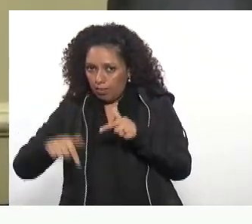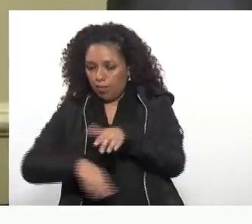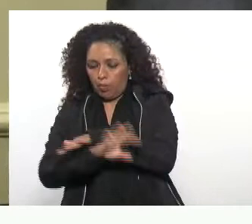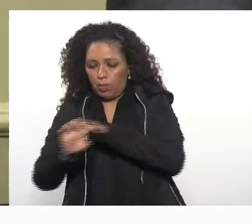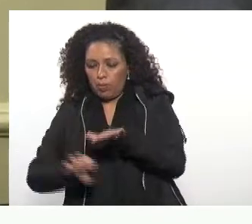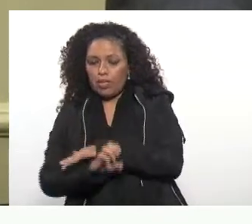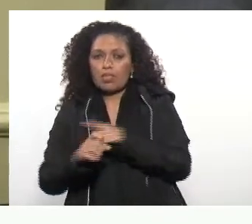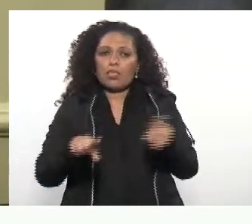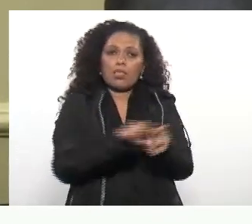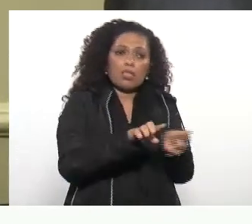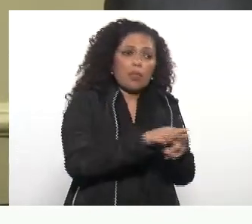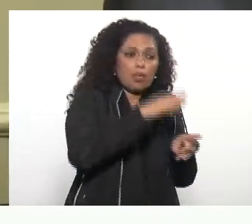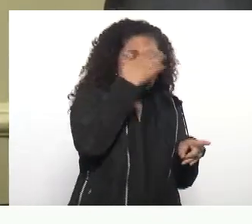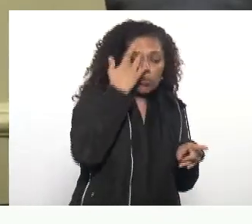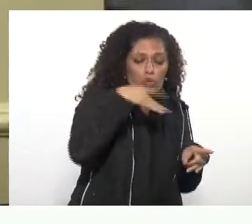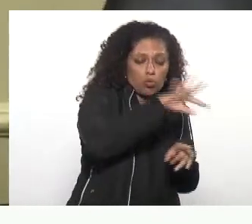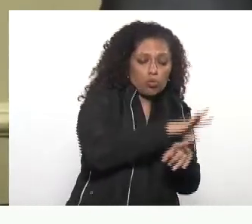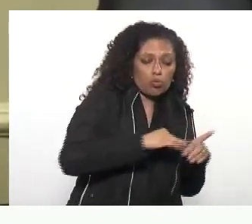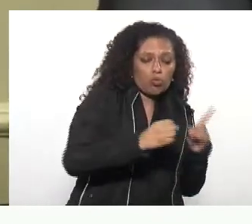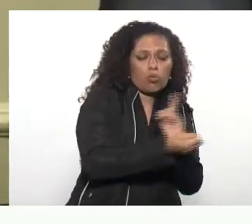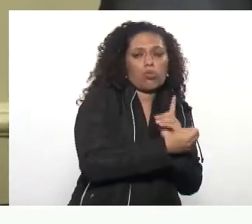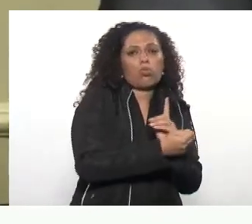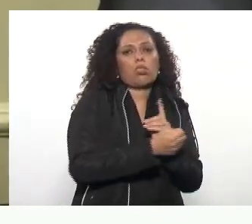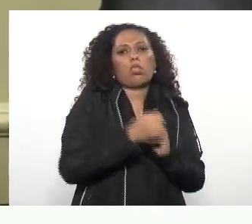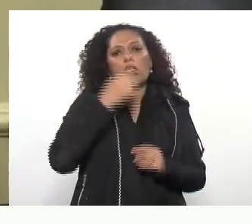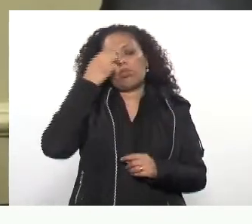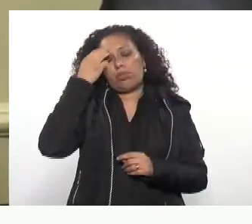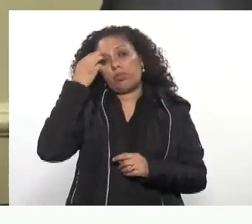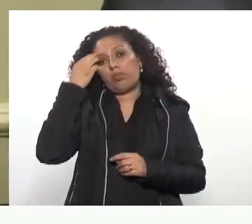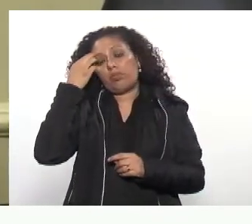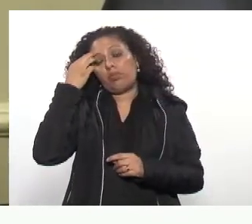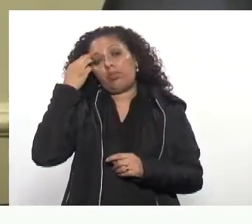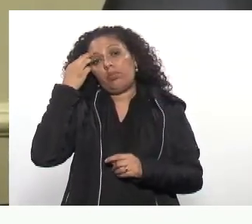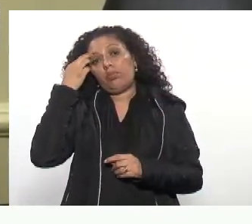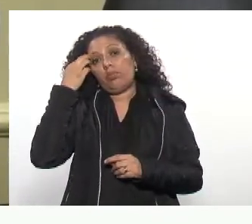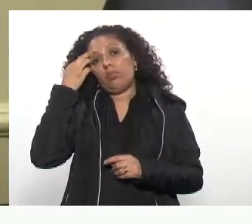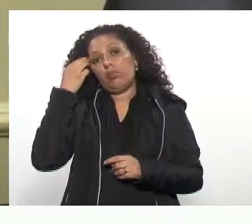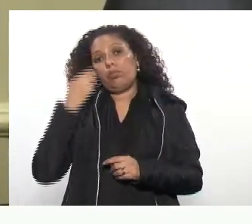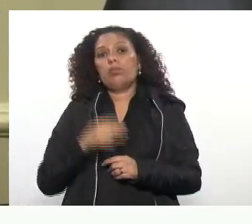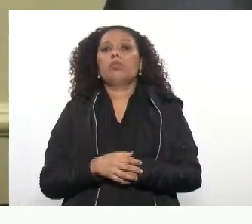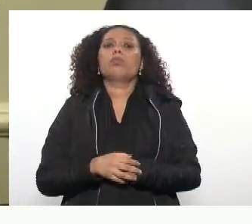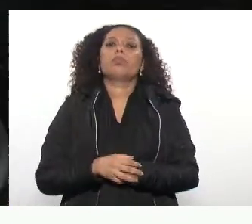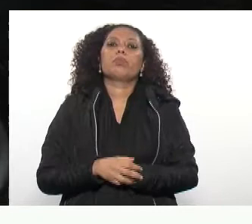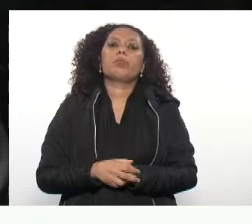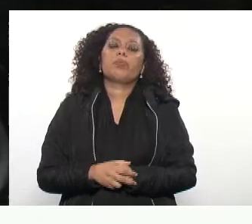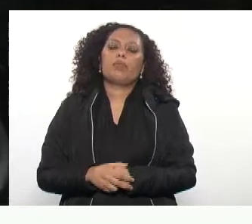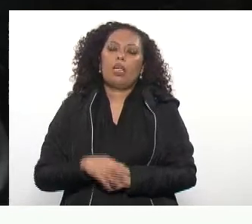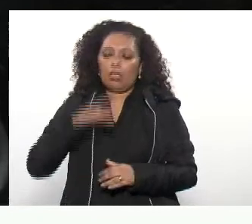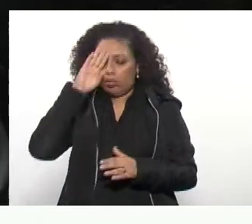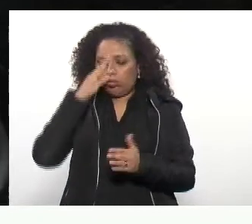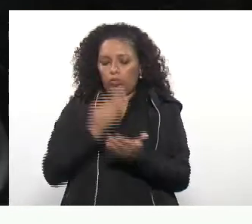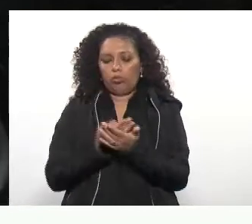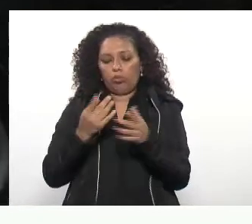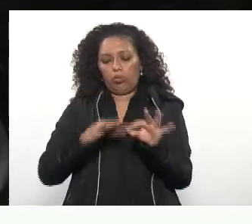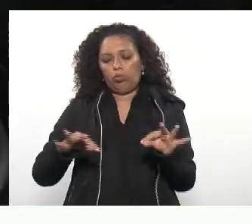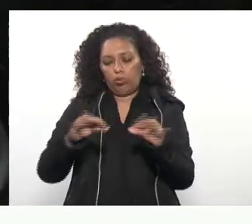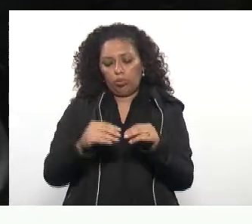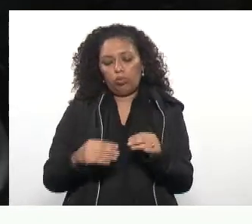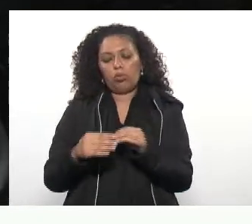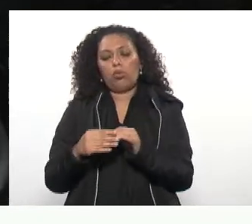e para as empresas, ou seja, para toda a sociedade. Eu tenho certeza que todos nós prezamos por